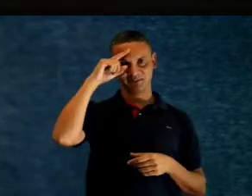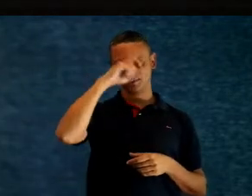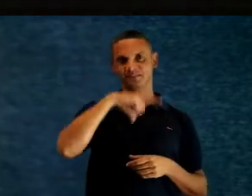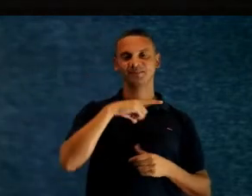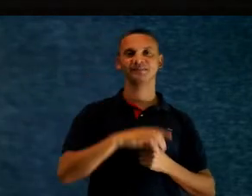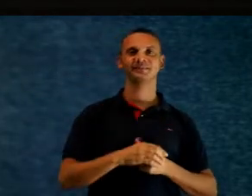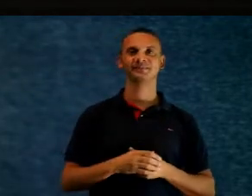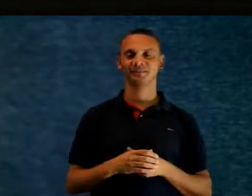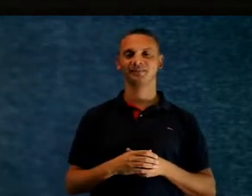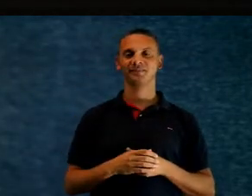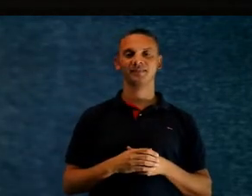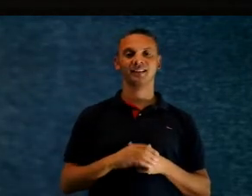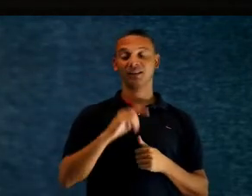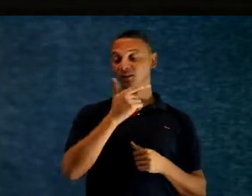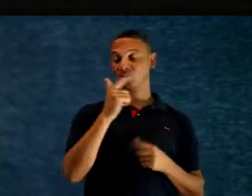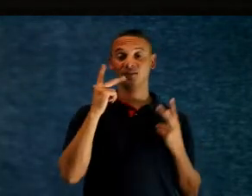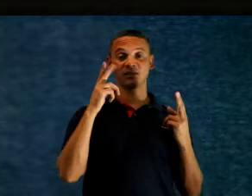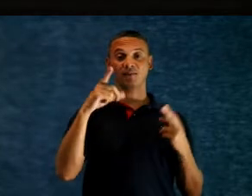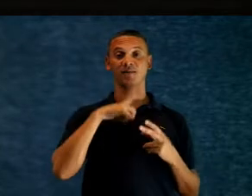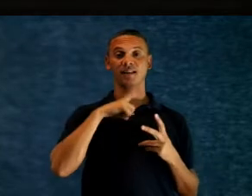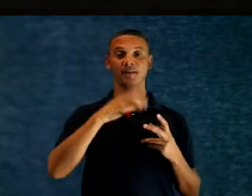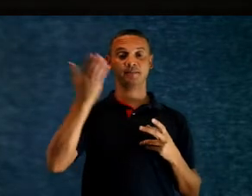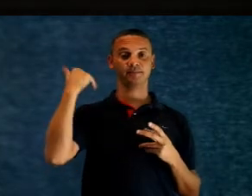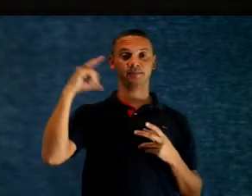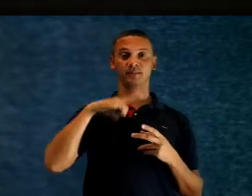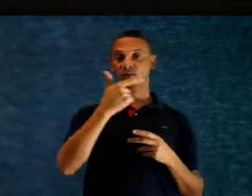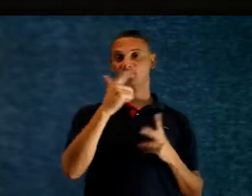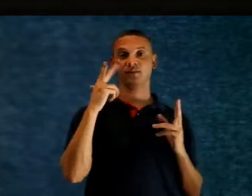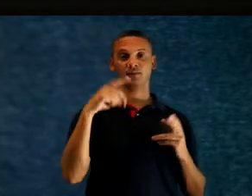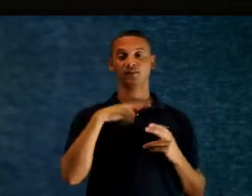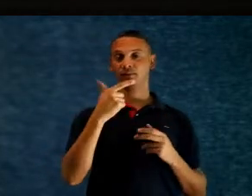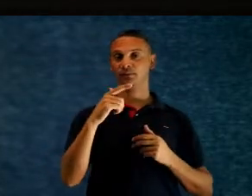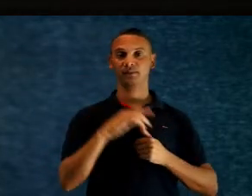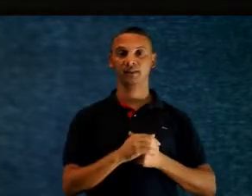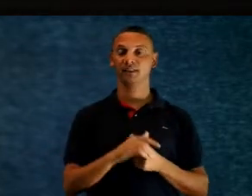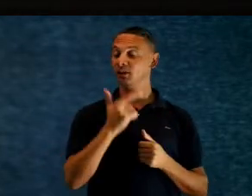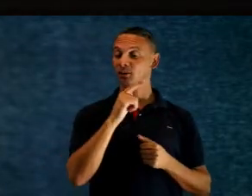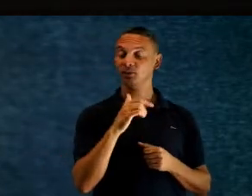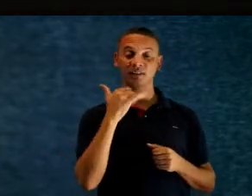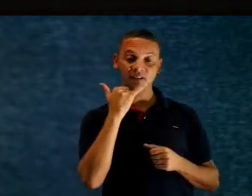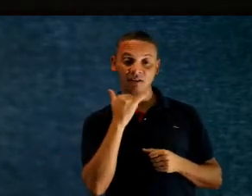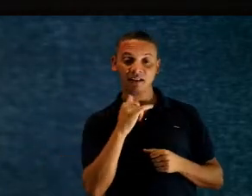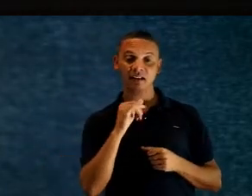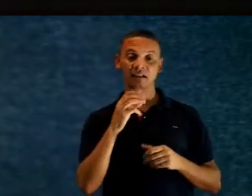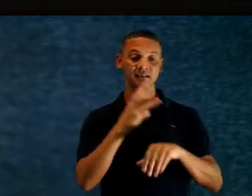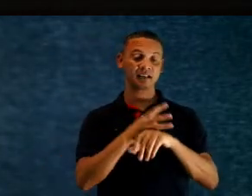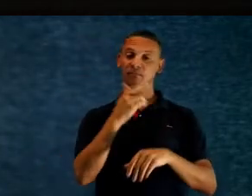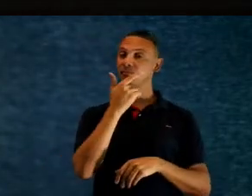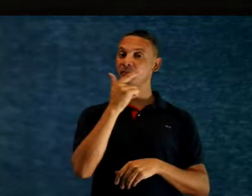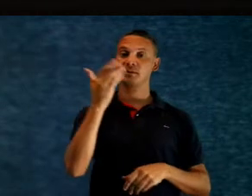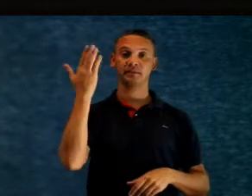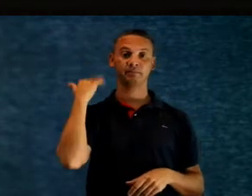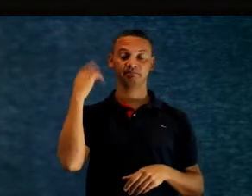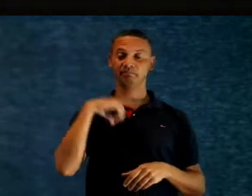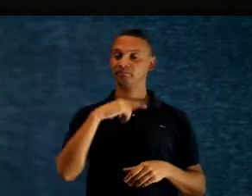essas redes sociais que hoje facilitam a comunicação entre pessoas que estão a milhares de quilômetros de distância. Então,